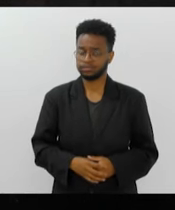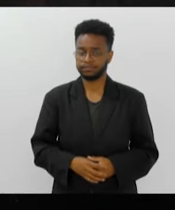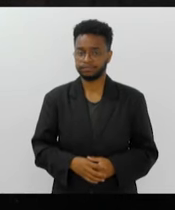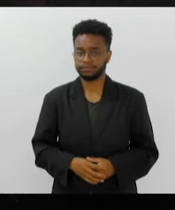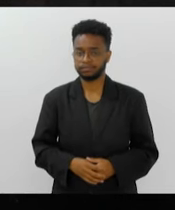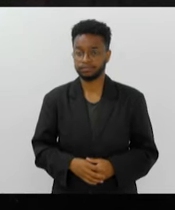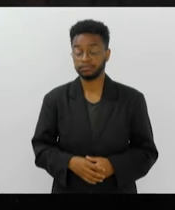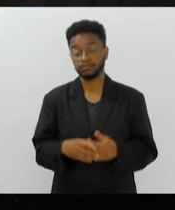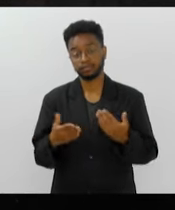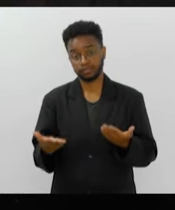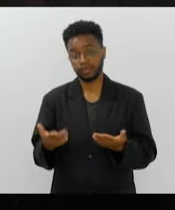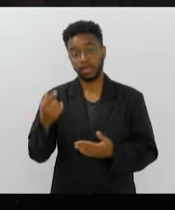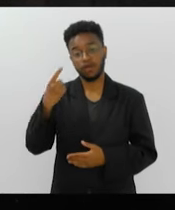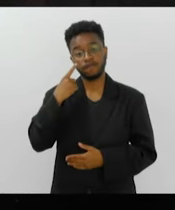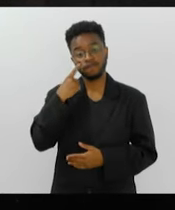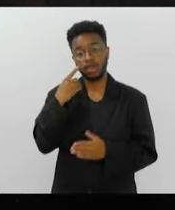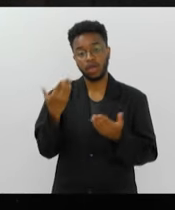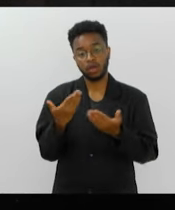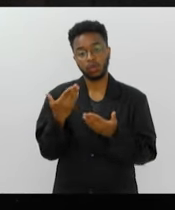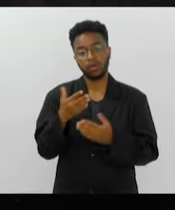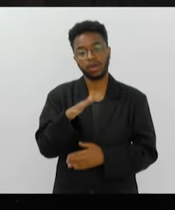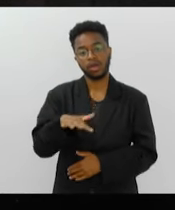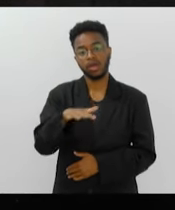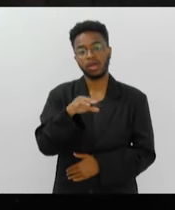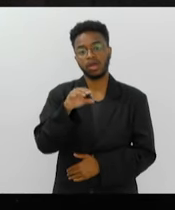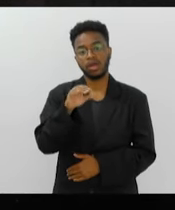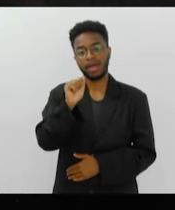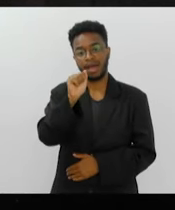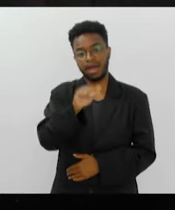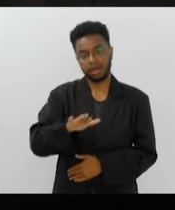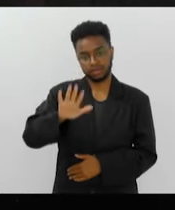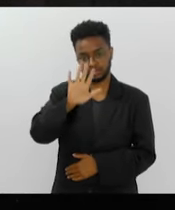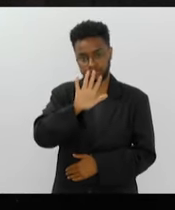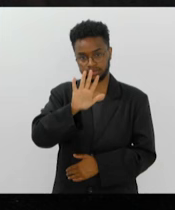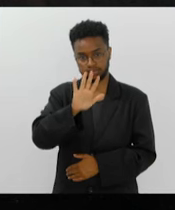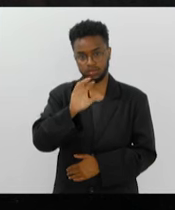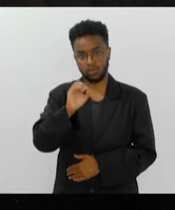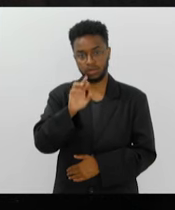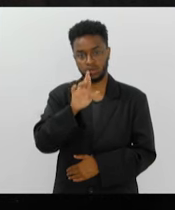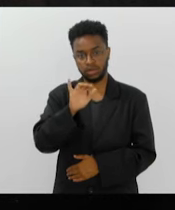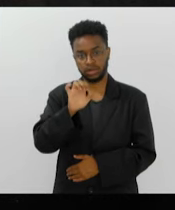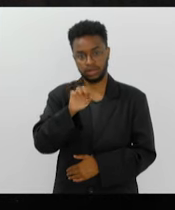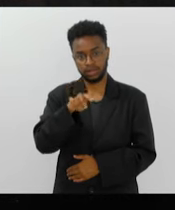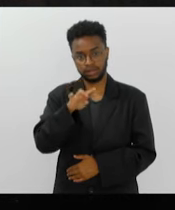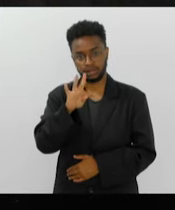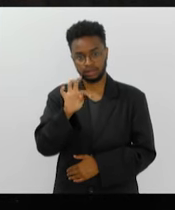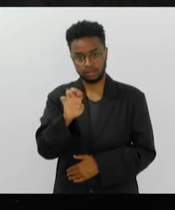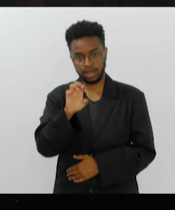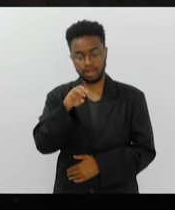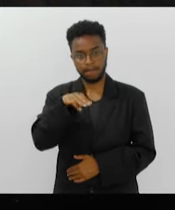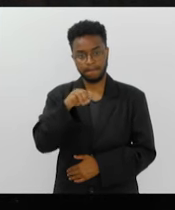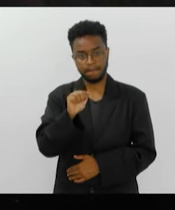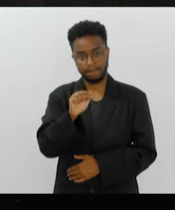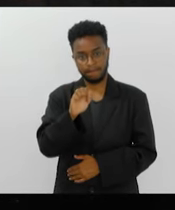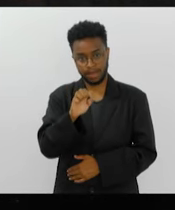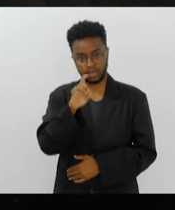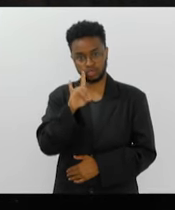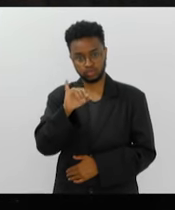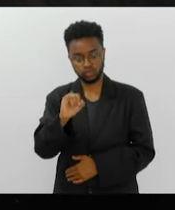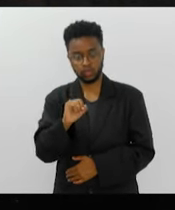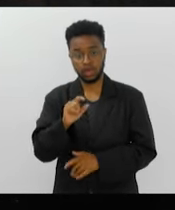pro nosso Oriente Médio Israel não para de